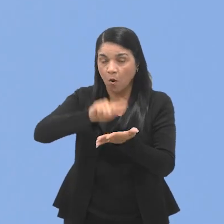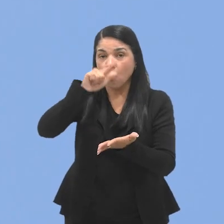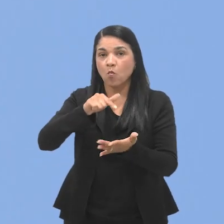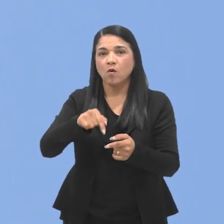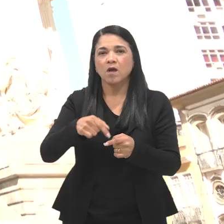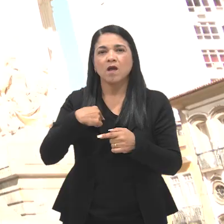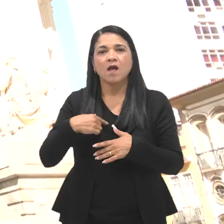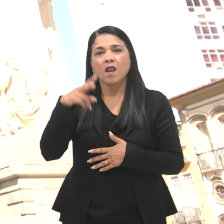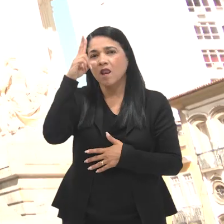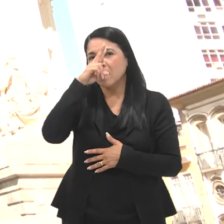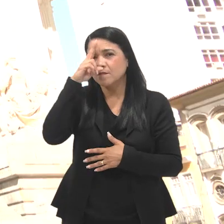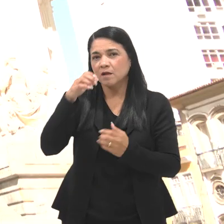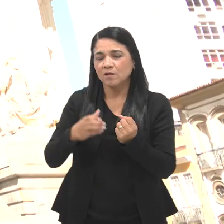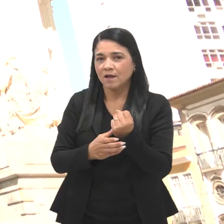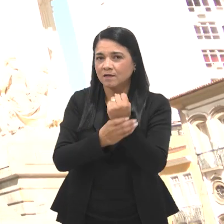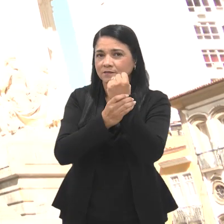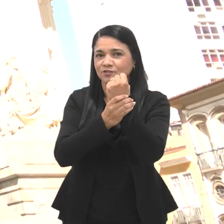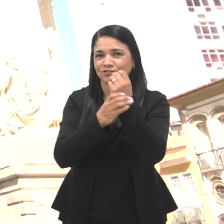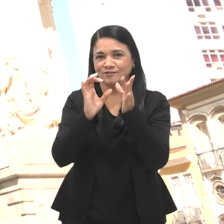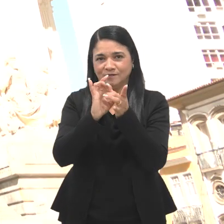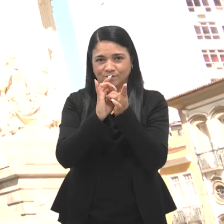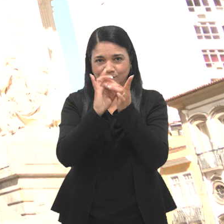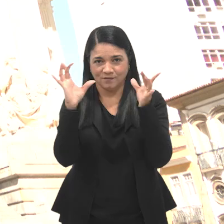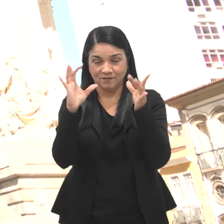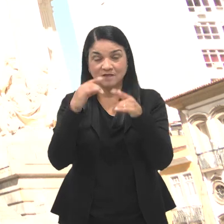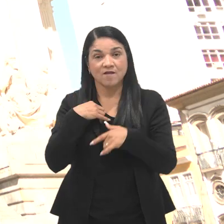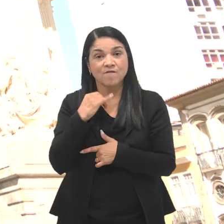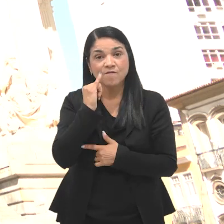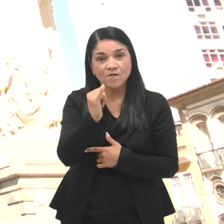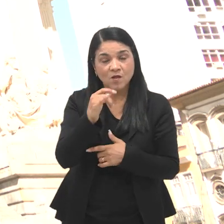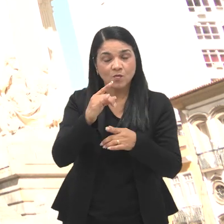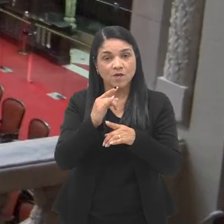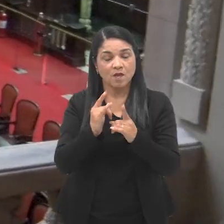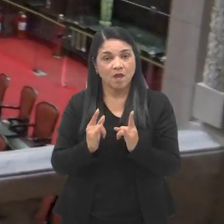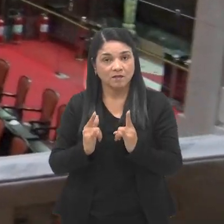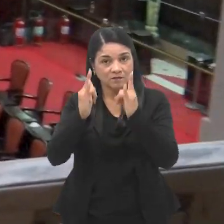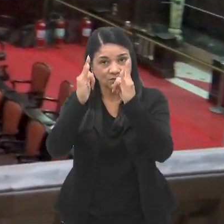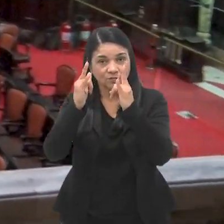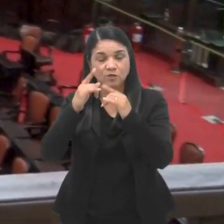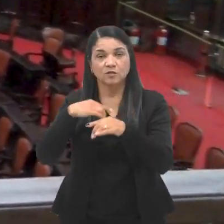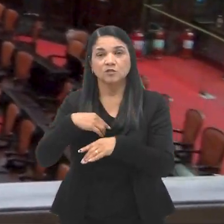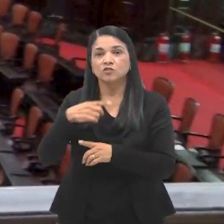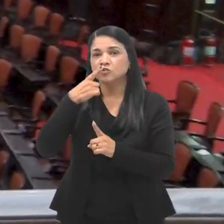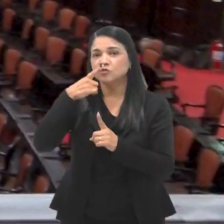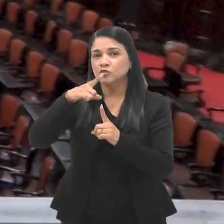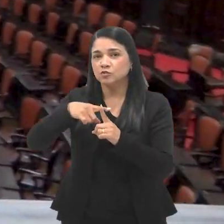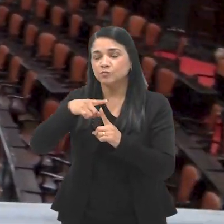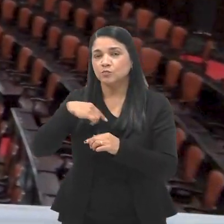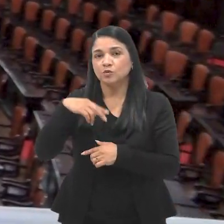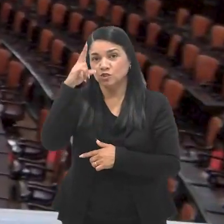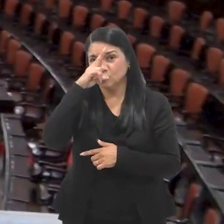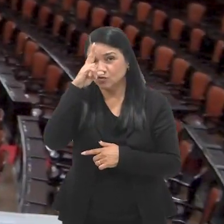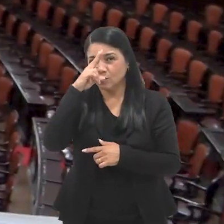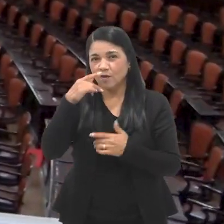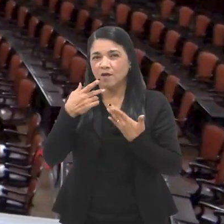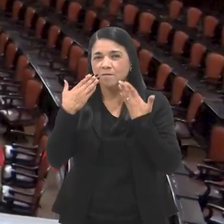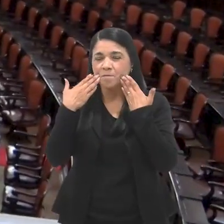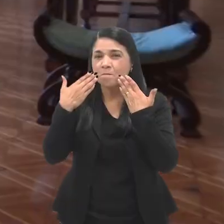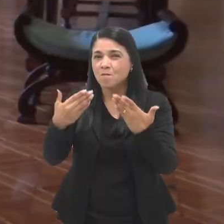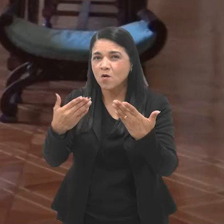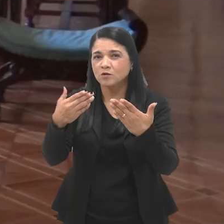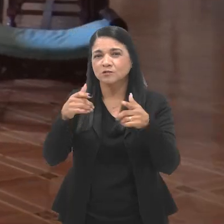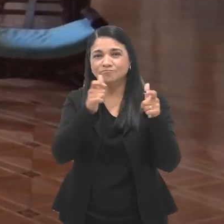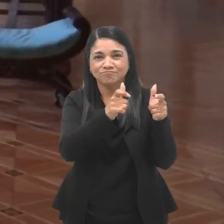ideais republicanos, que deve ser lembrado como garantia da democracia. Dizem que a arquitetura dos estilos